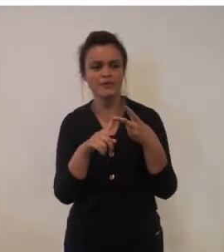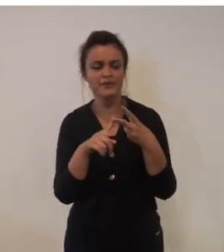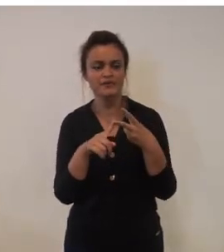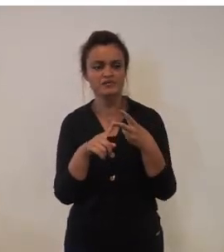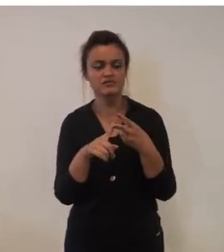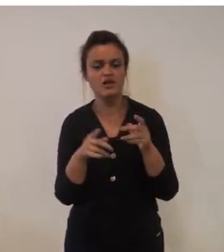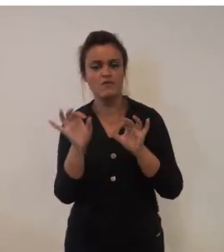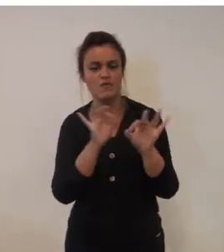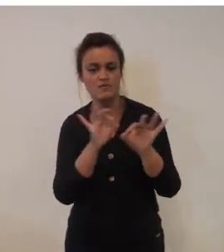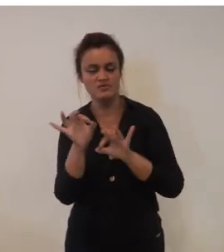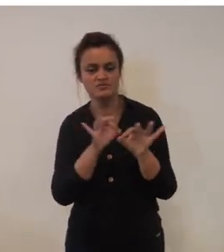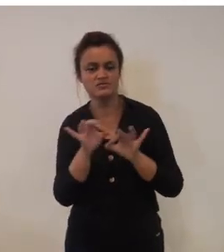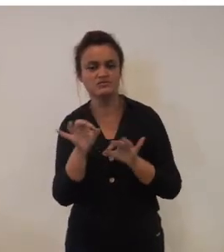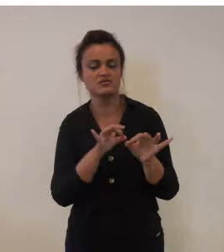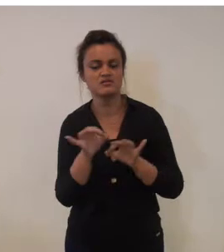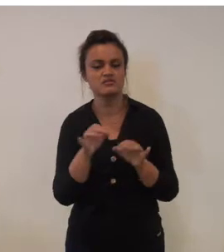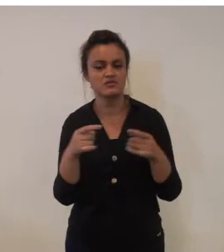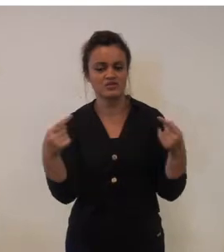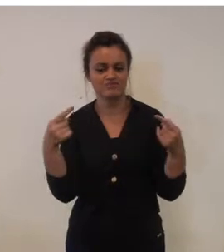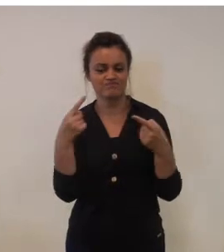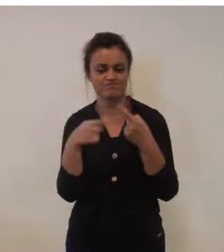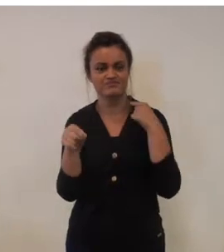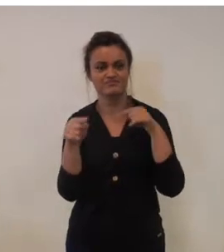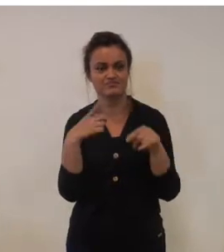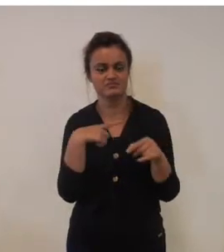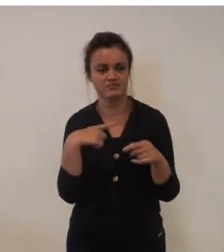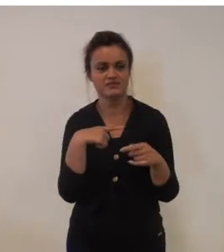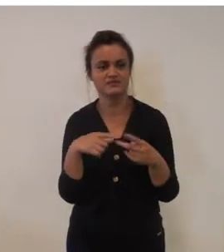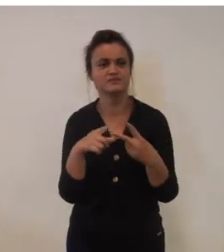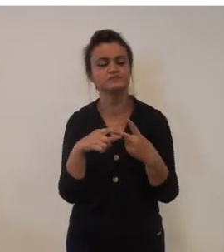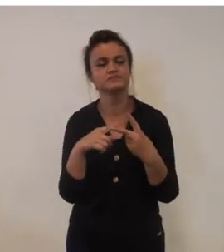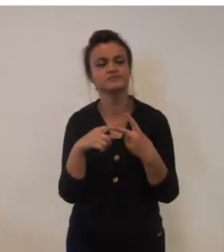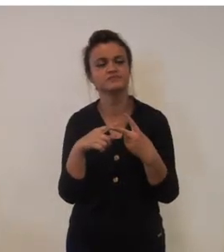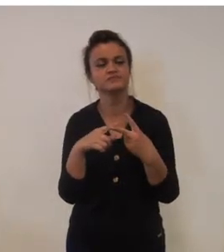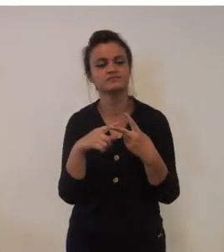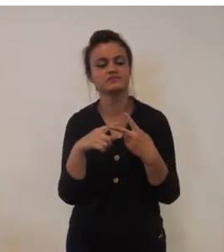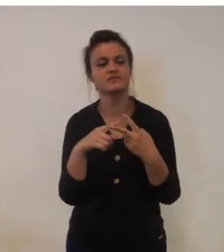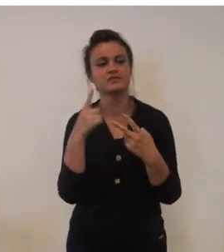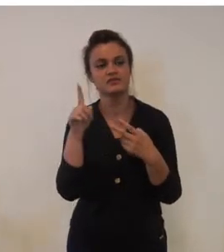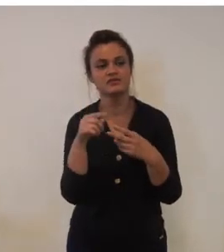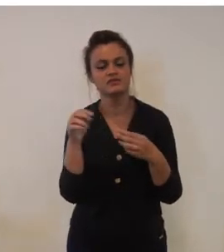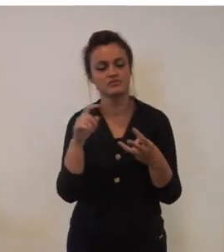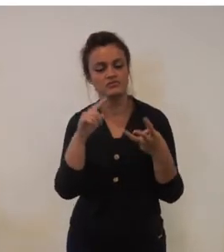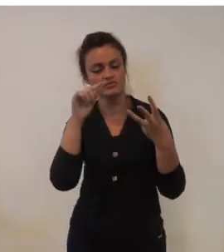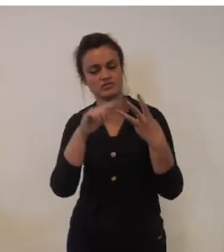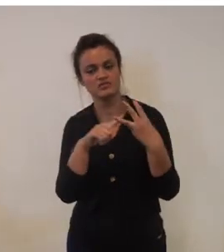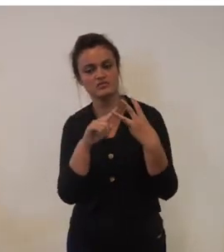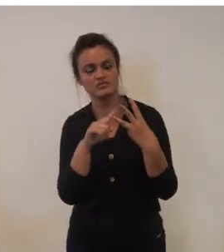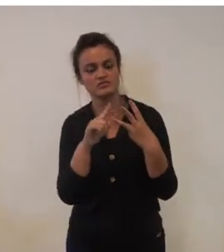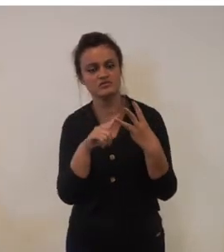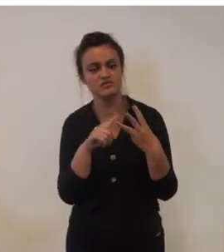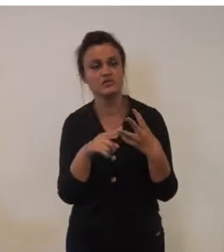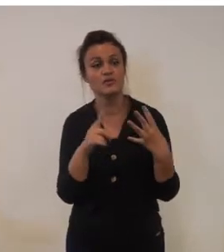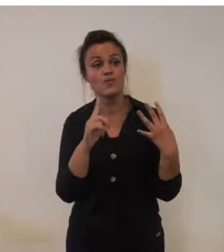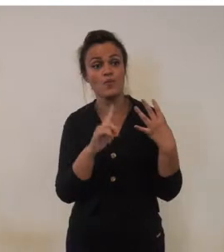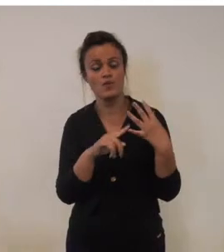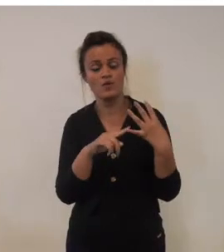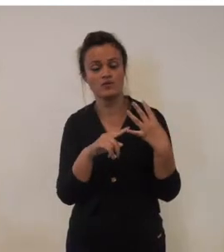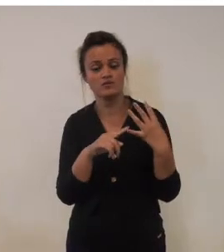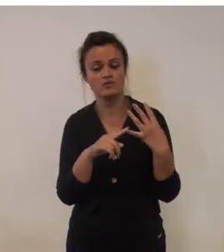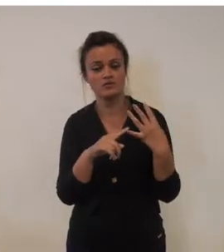com harmonização, uma certa convergência de regulação. Isso dá um cenário 3. E o cenário